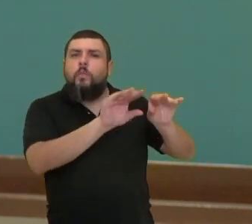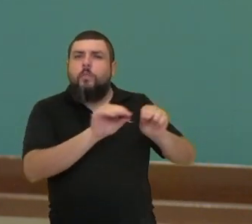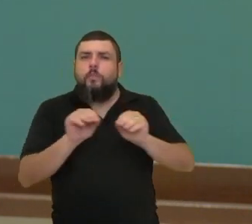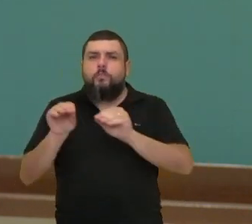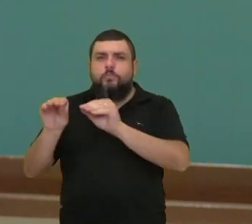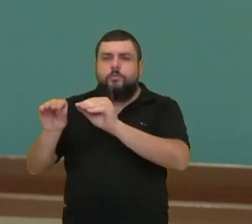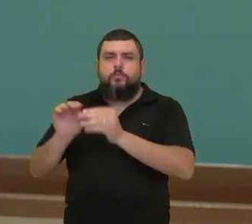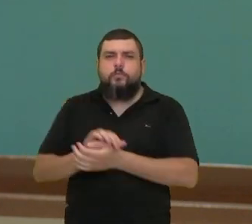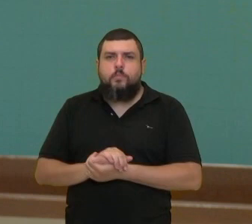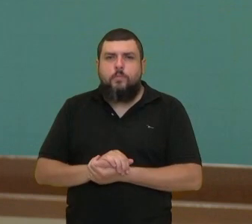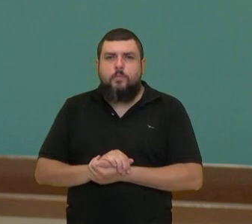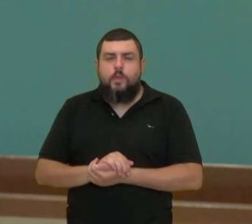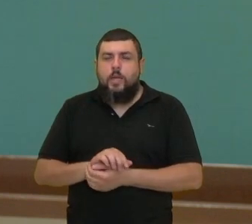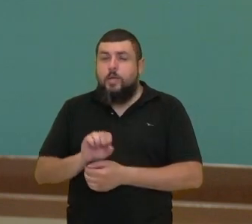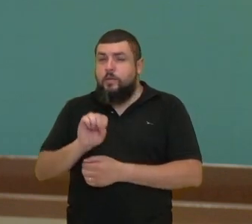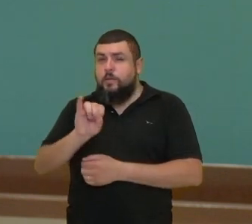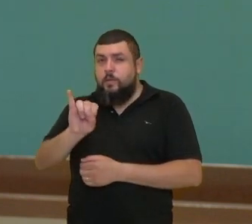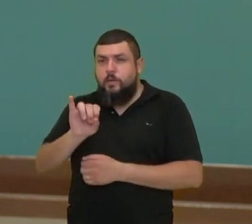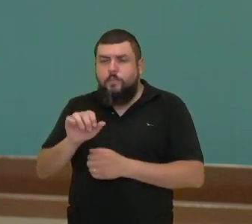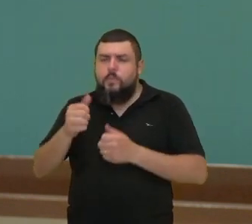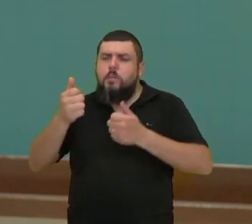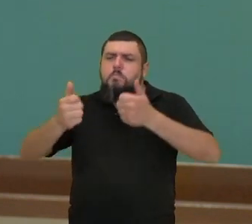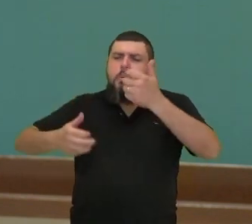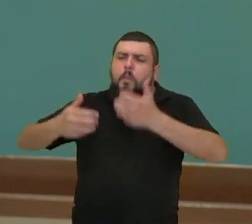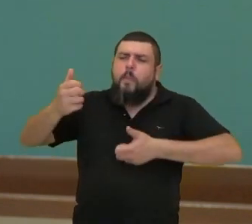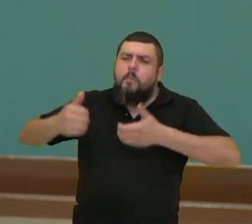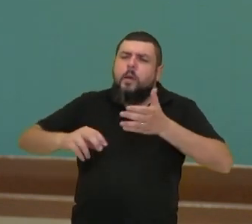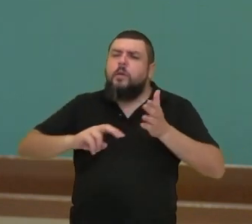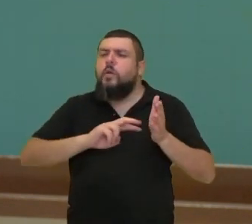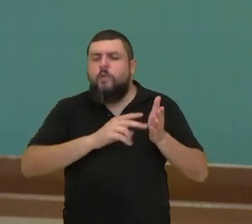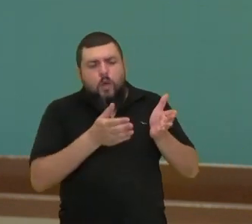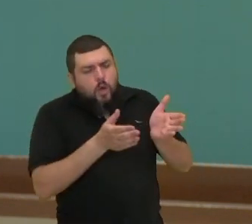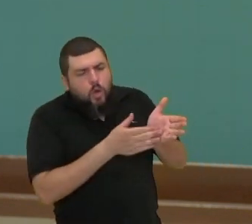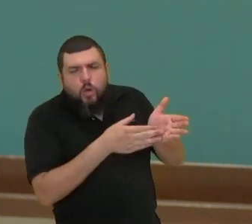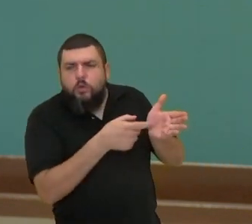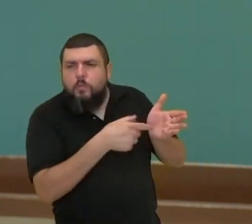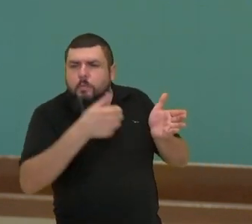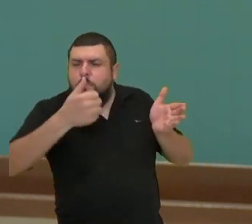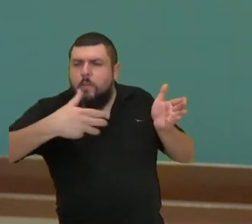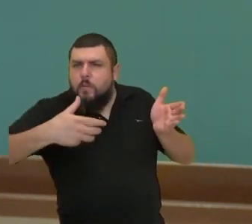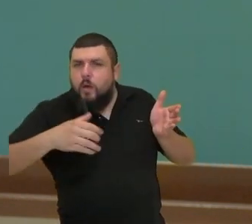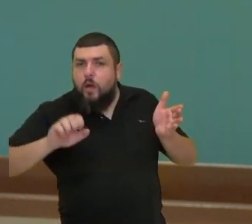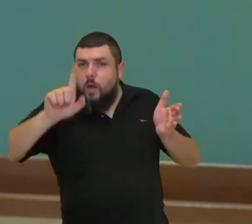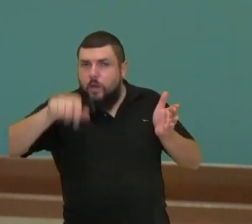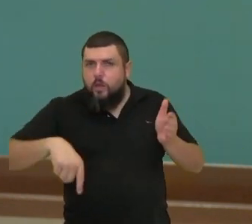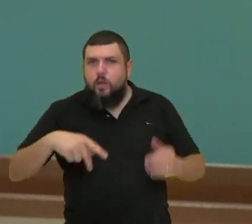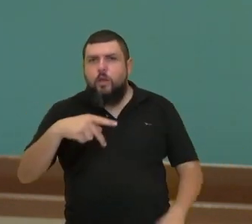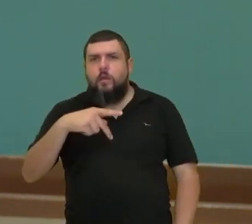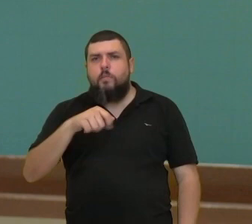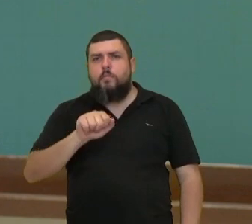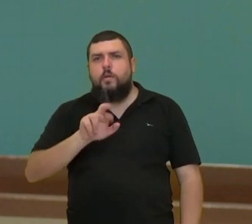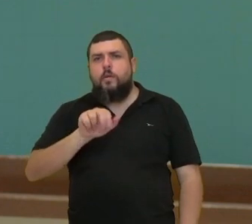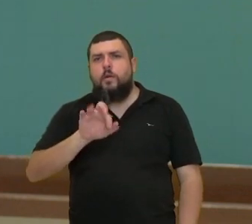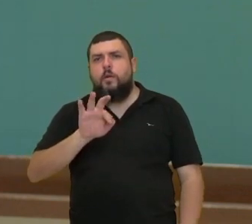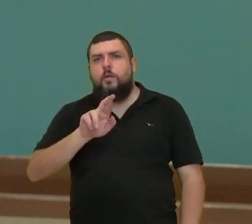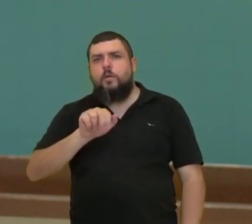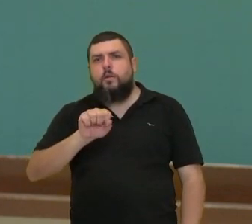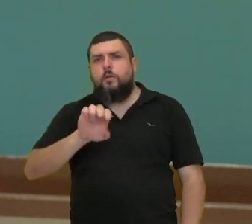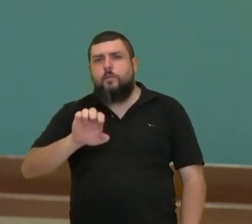quando eu faço isso, essa explicação, eu estou fazendo uma reescrita, uma paráfrase.